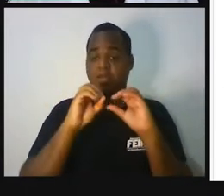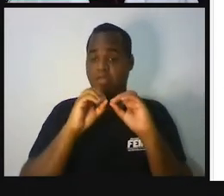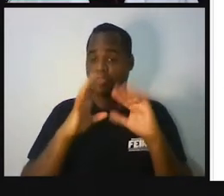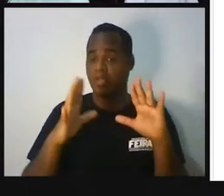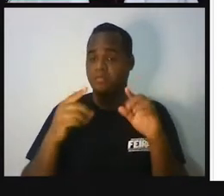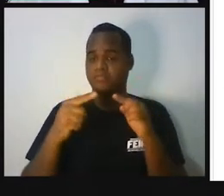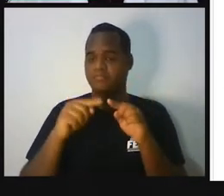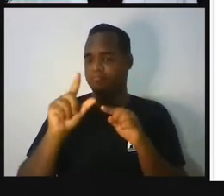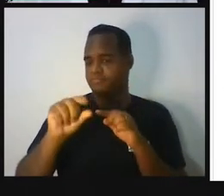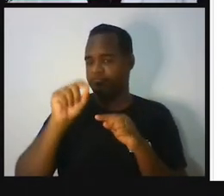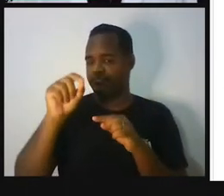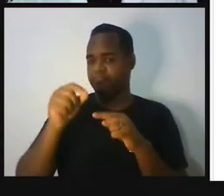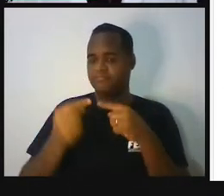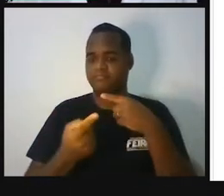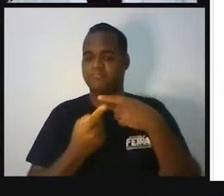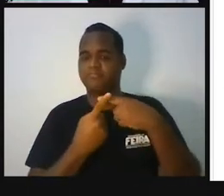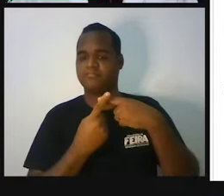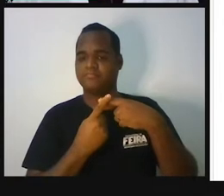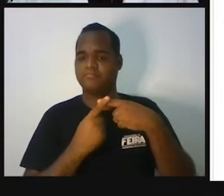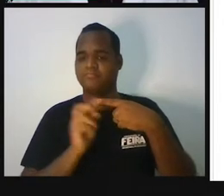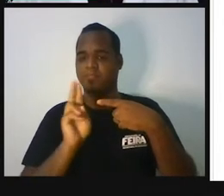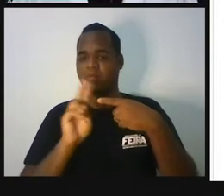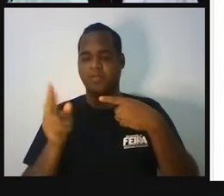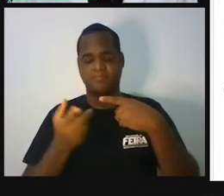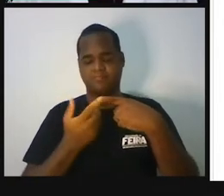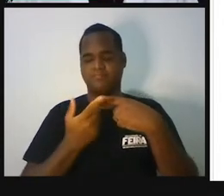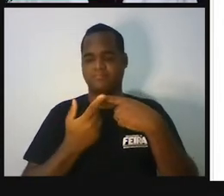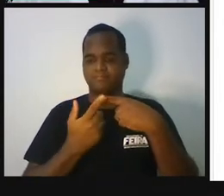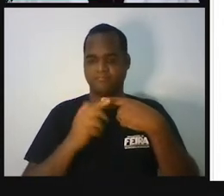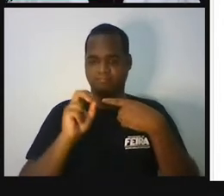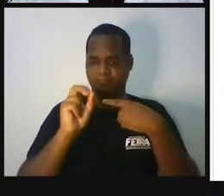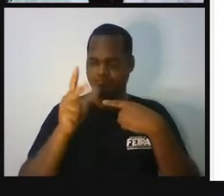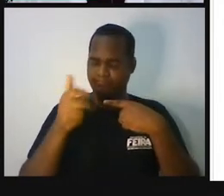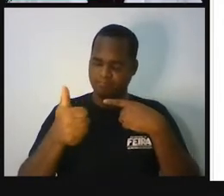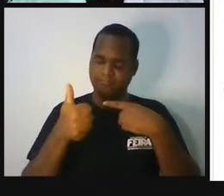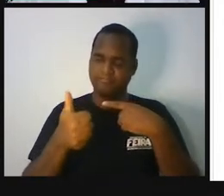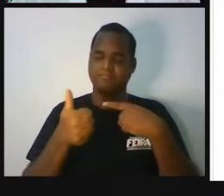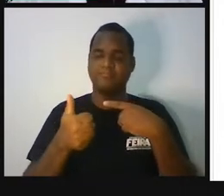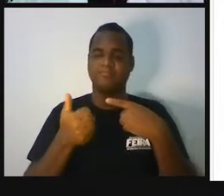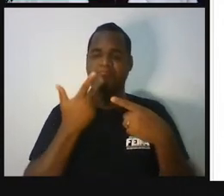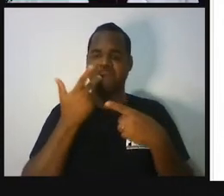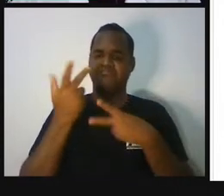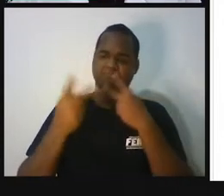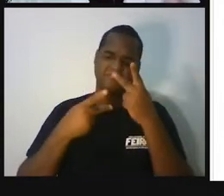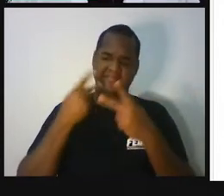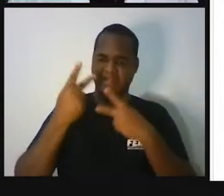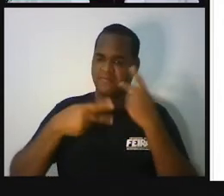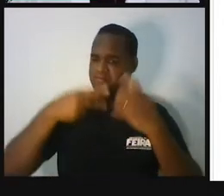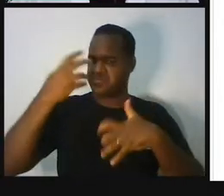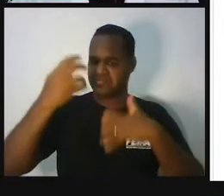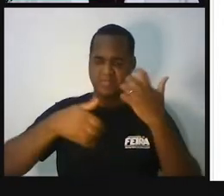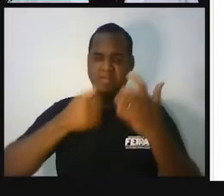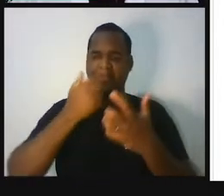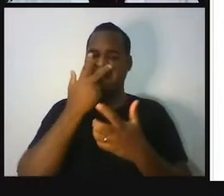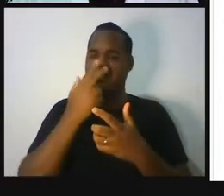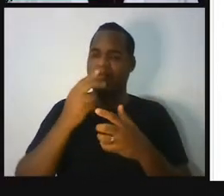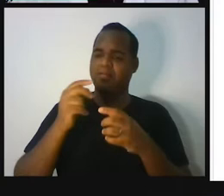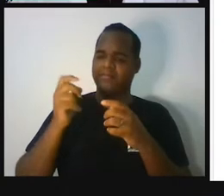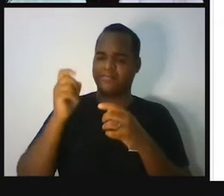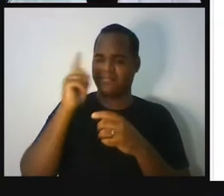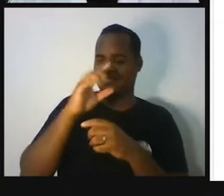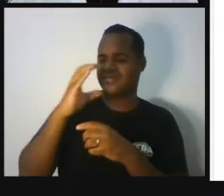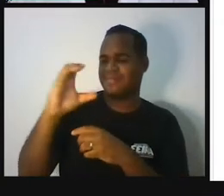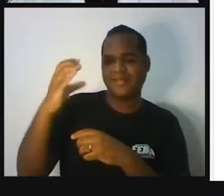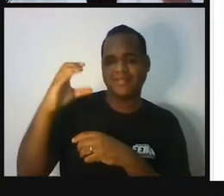aplicação é a opção intramuscula beleza mas Professor tá falando aparecendo mais uma